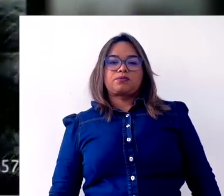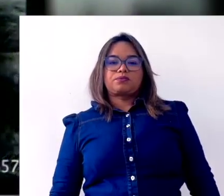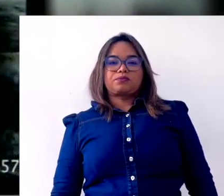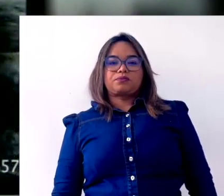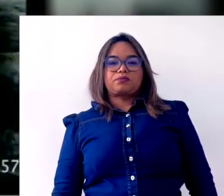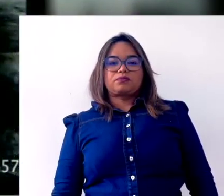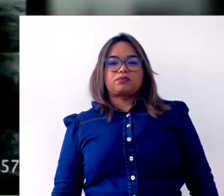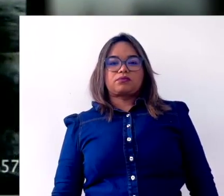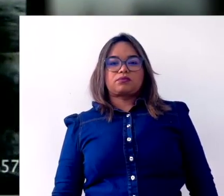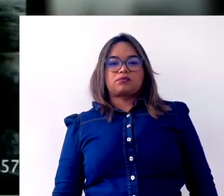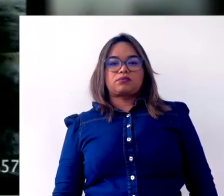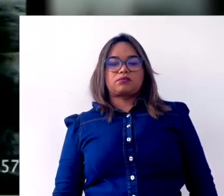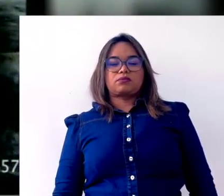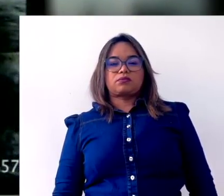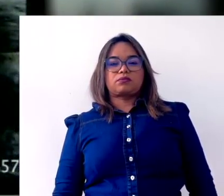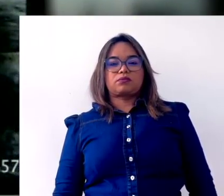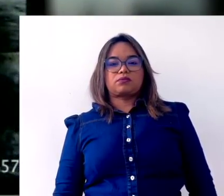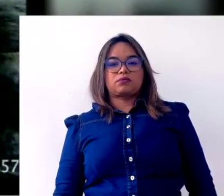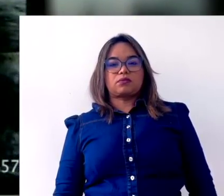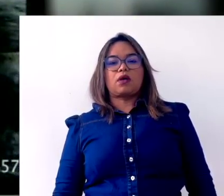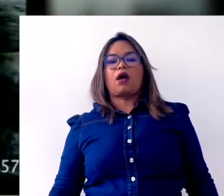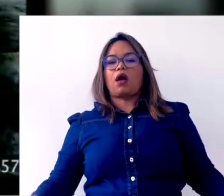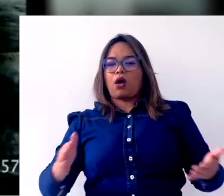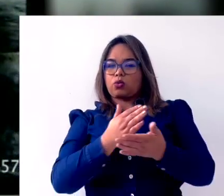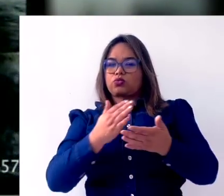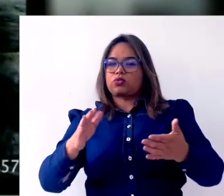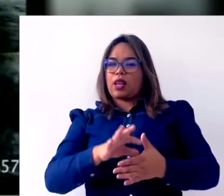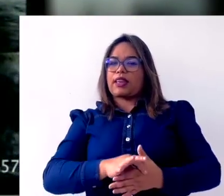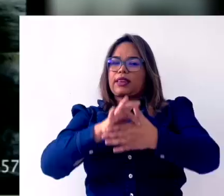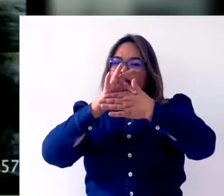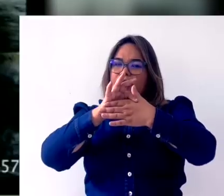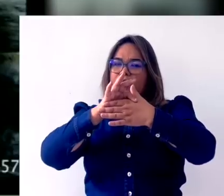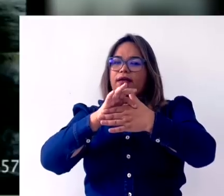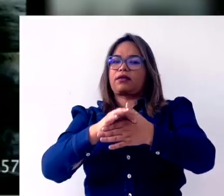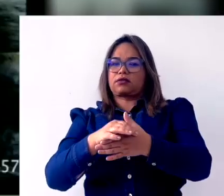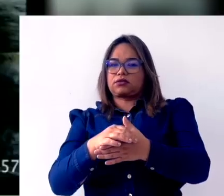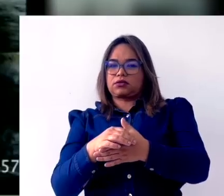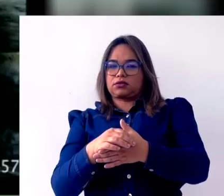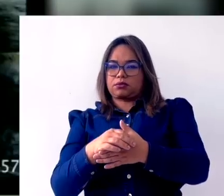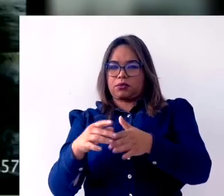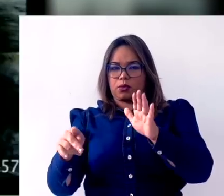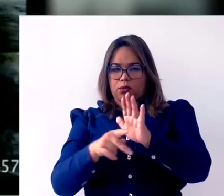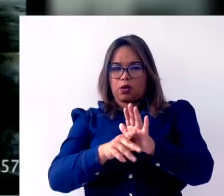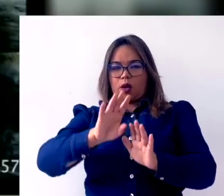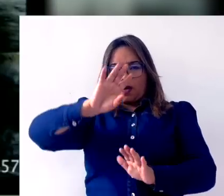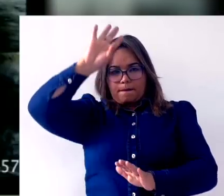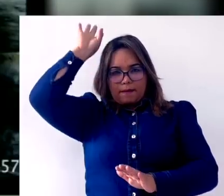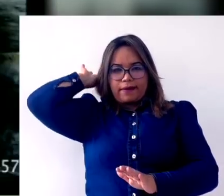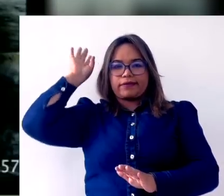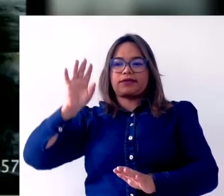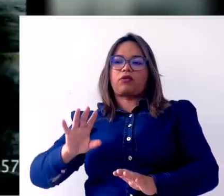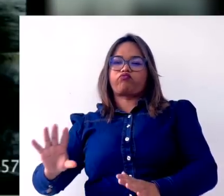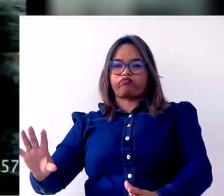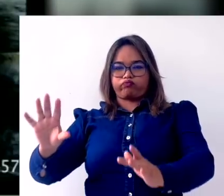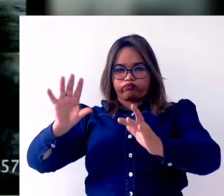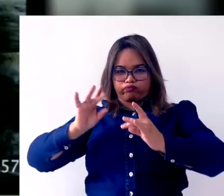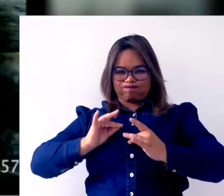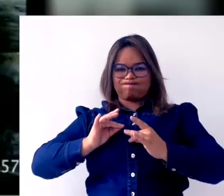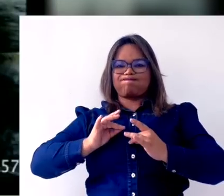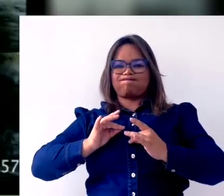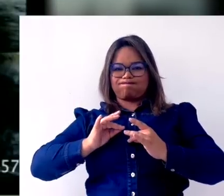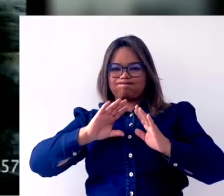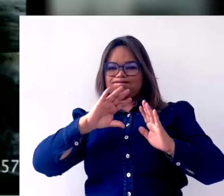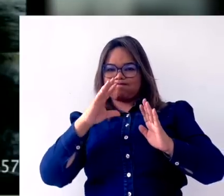Mesmo aqueles que se levantaram mais tarde no Império Romano, eles também estão representados. E tinha os pés de um